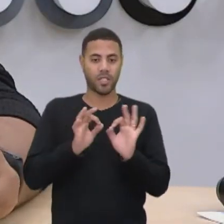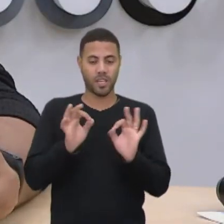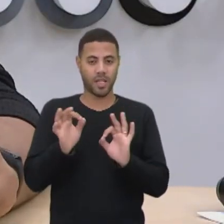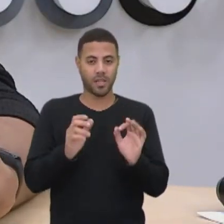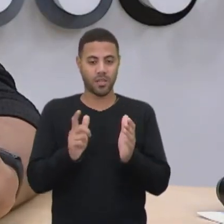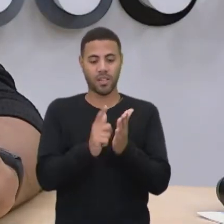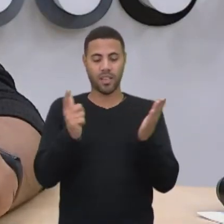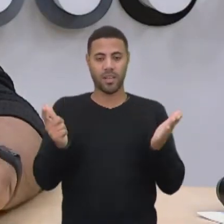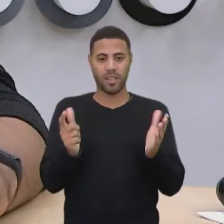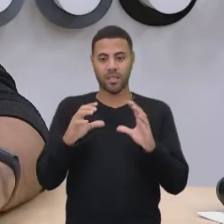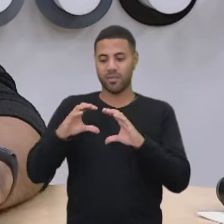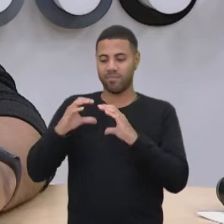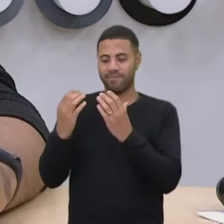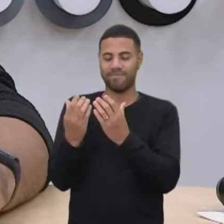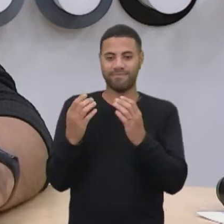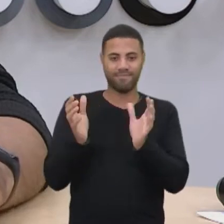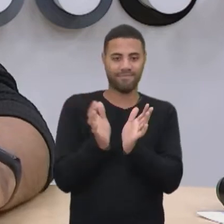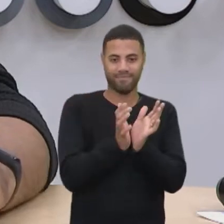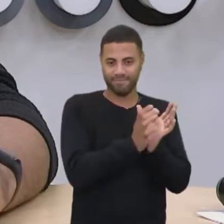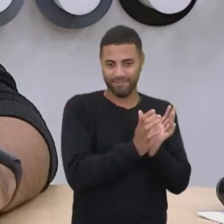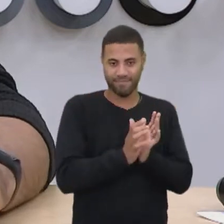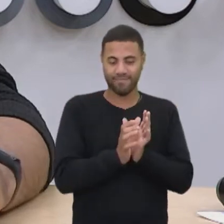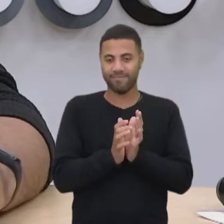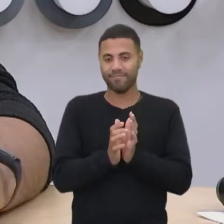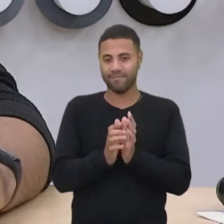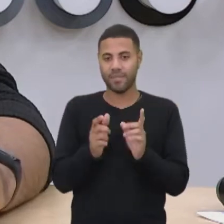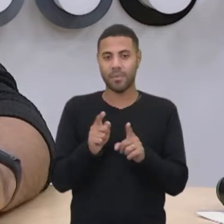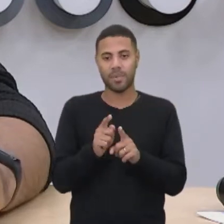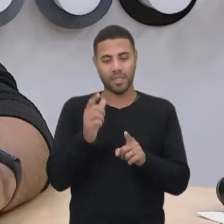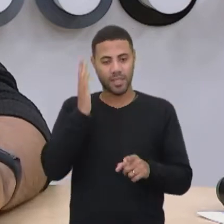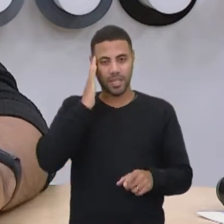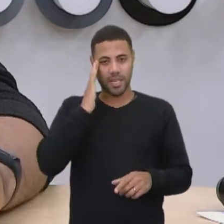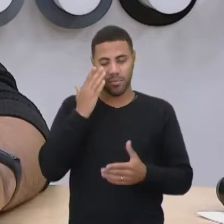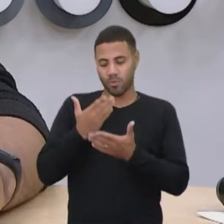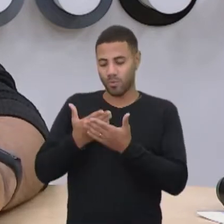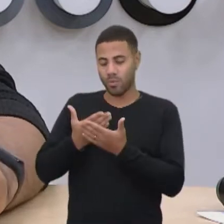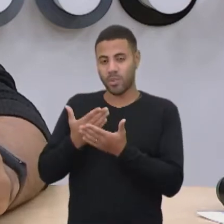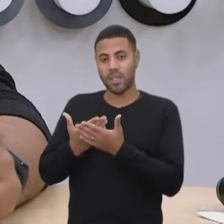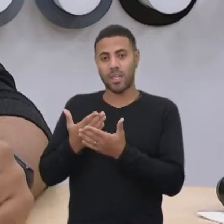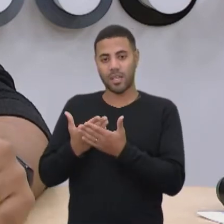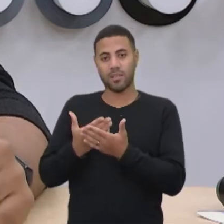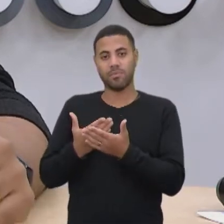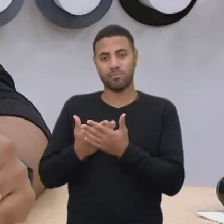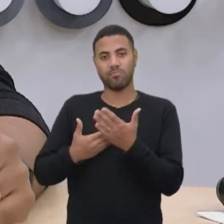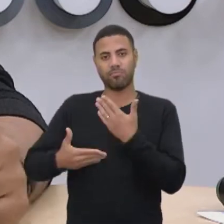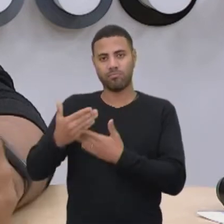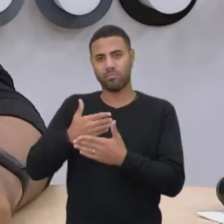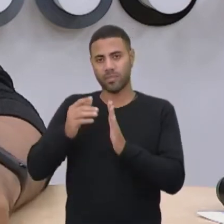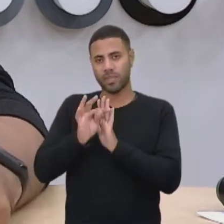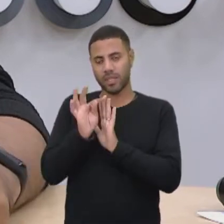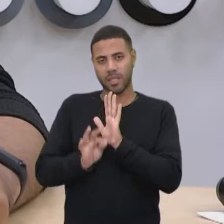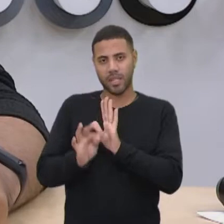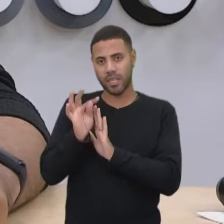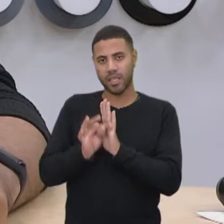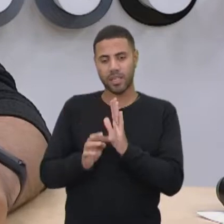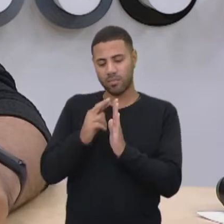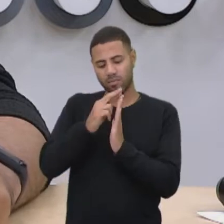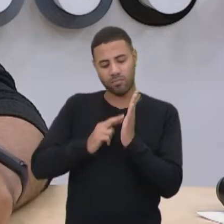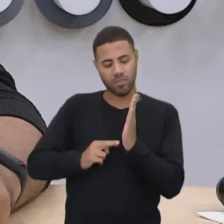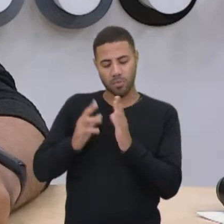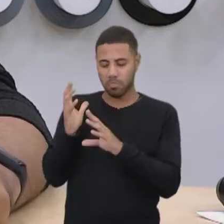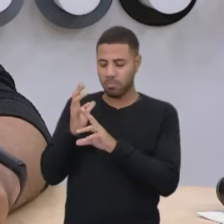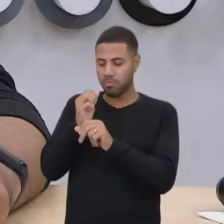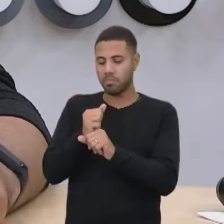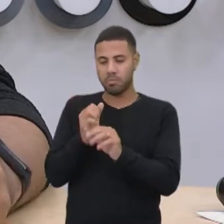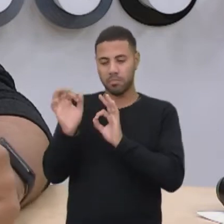jornalismo comunitário, que vocês devem estar aí empenhados na sala de aula, desenvolvendo os textos, revisando, fazendo